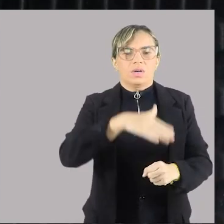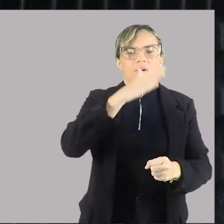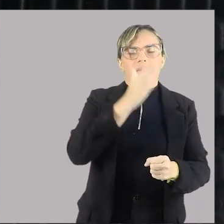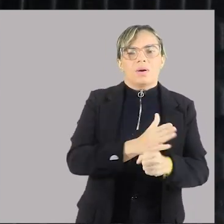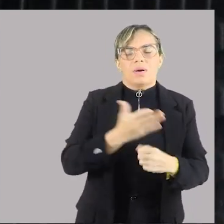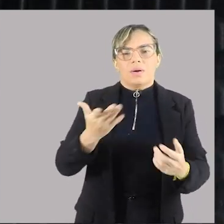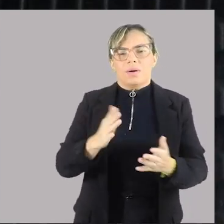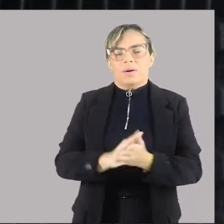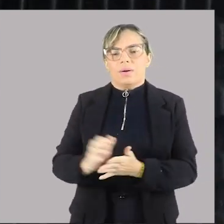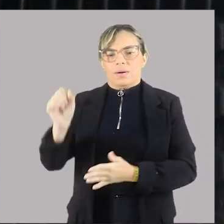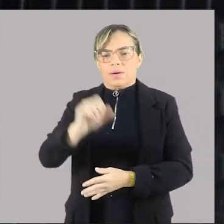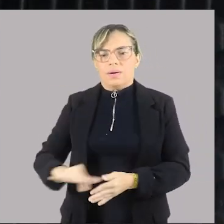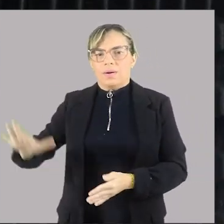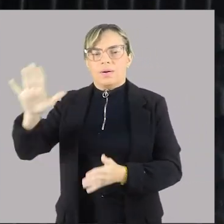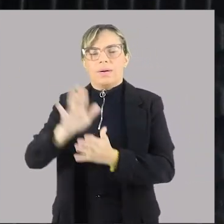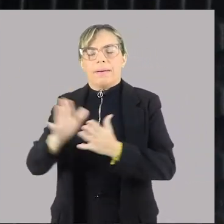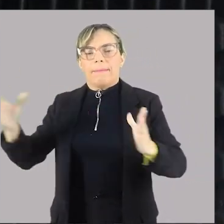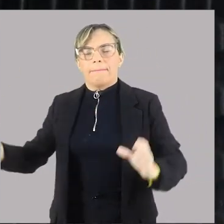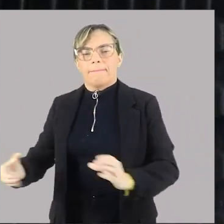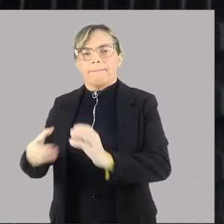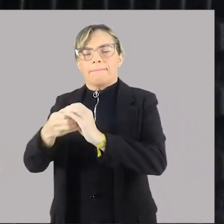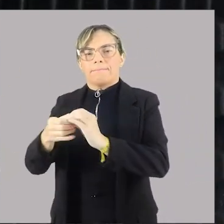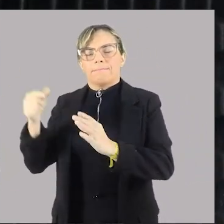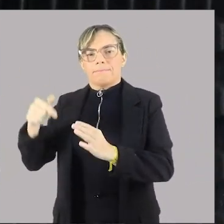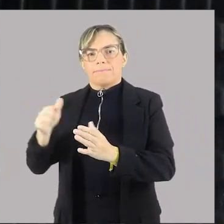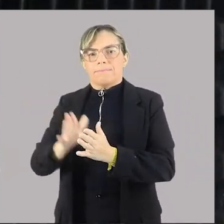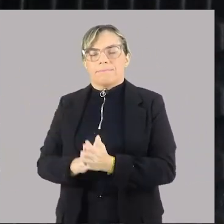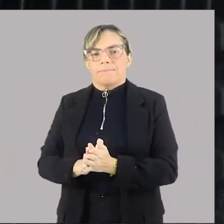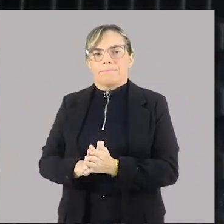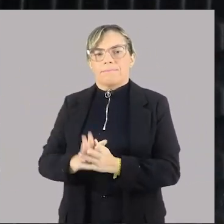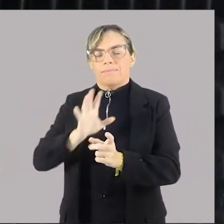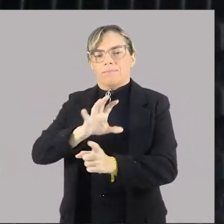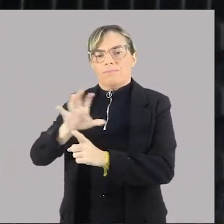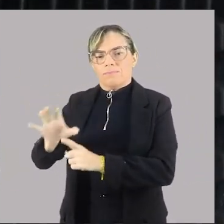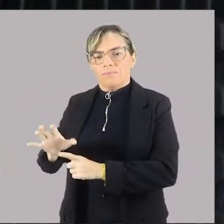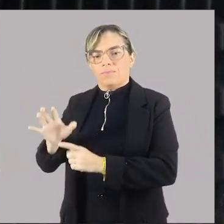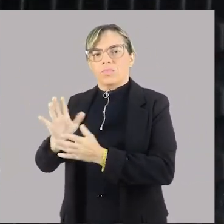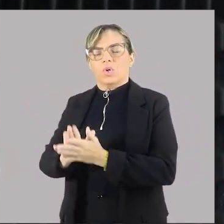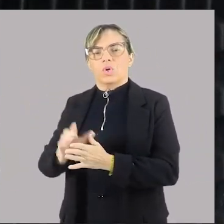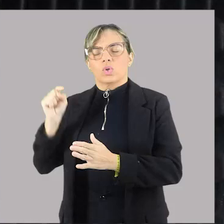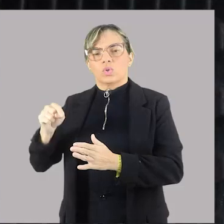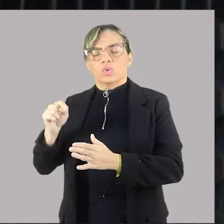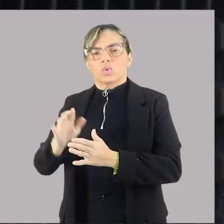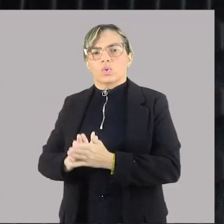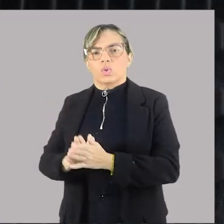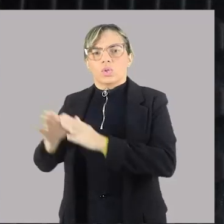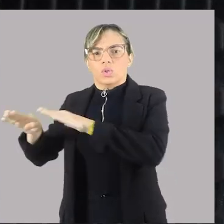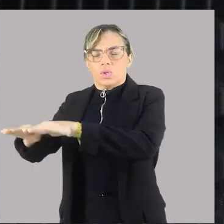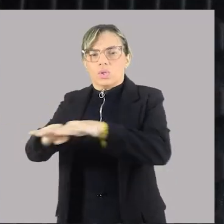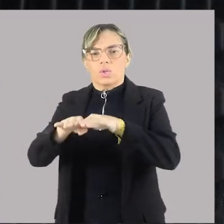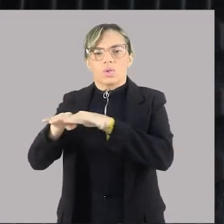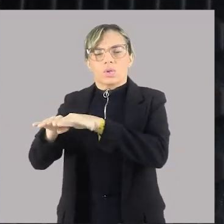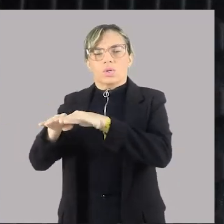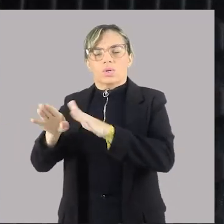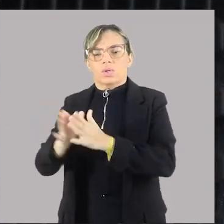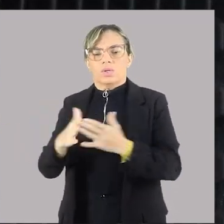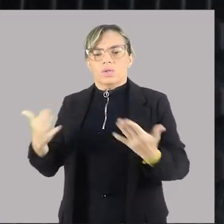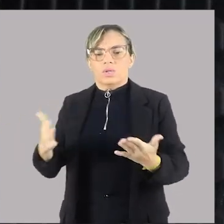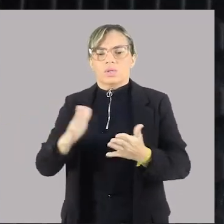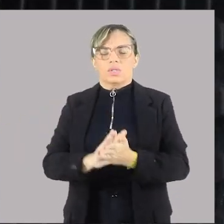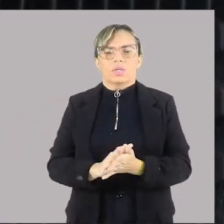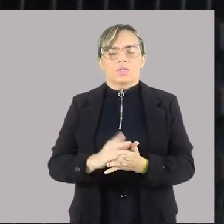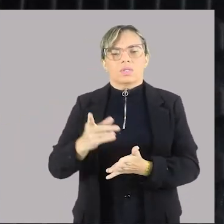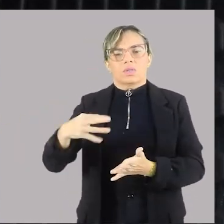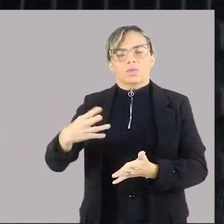e aliancistas, alguns deles de integração comunista, se aproveita da intentona